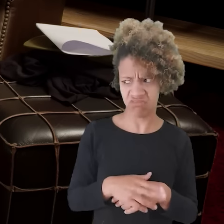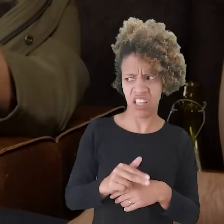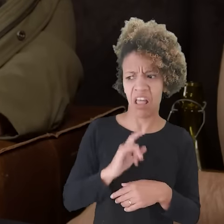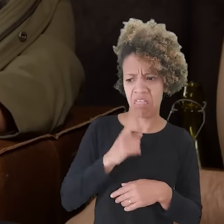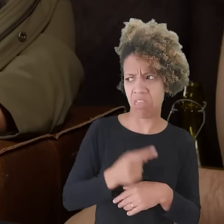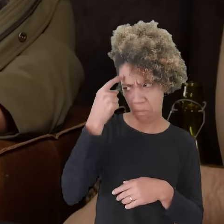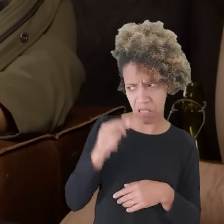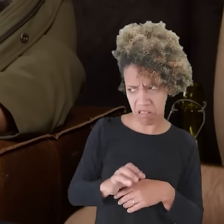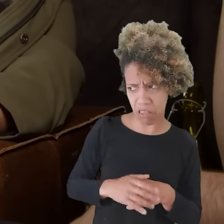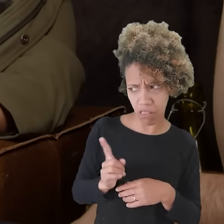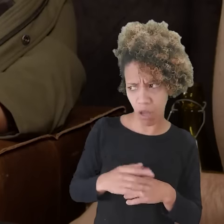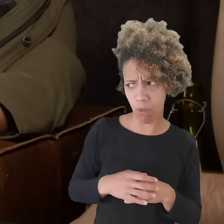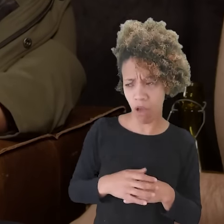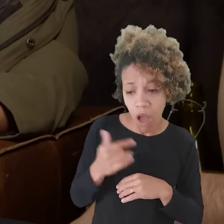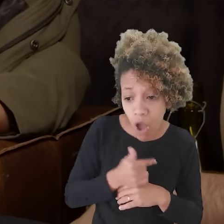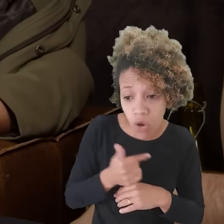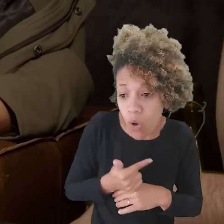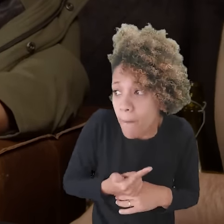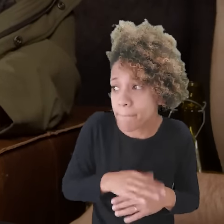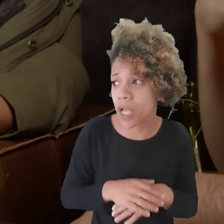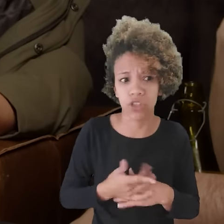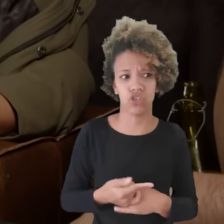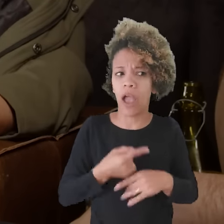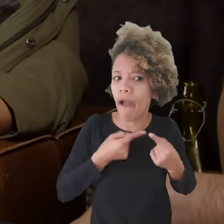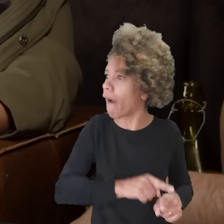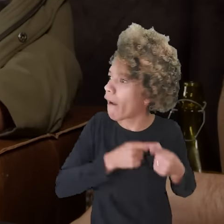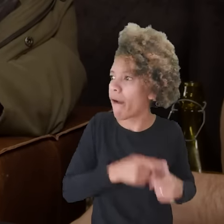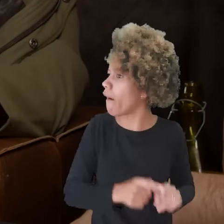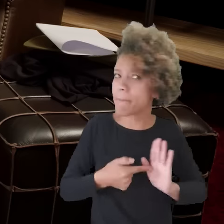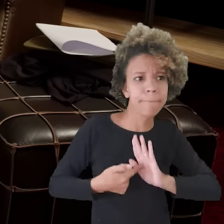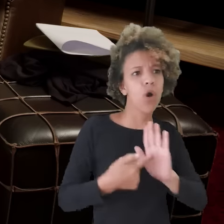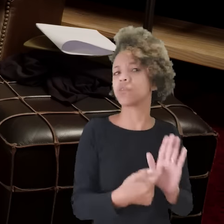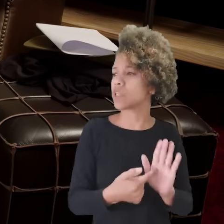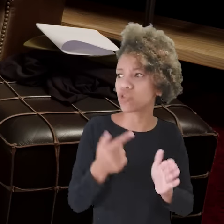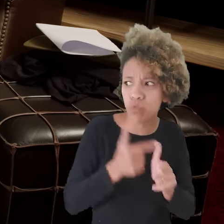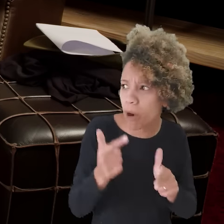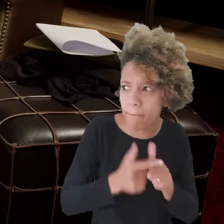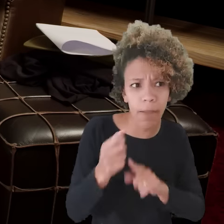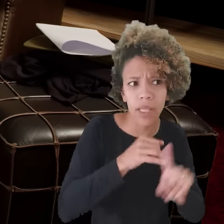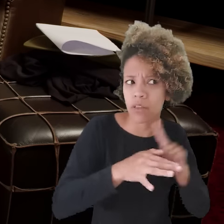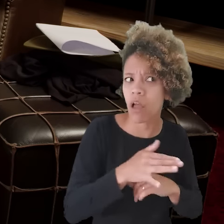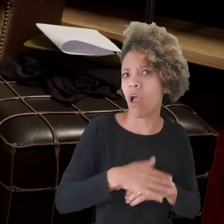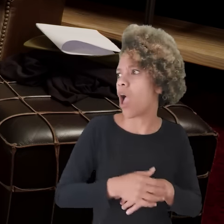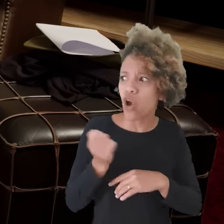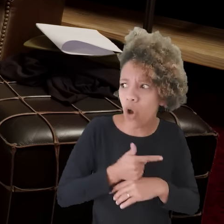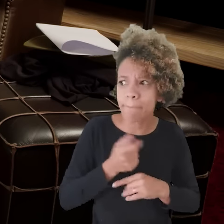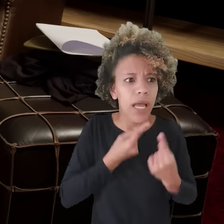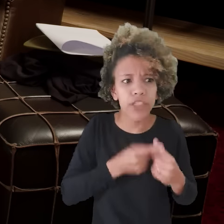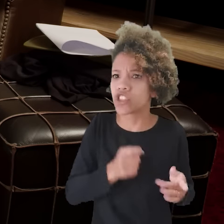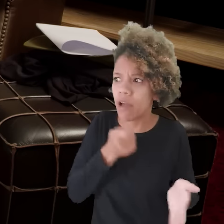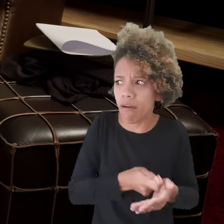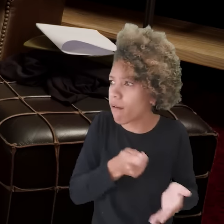nenhum momento é é o dente do cutucado sai mostrando os carros da sociedade cara a comédia